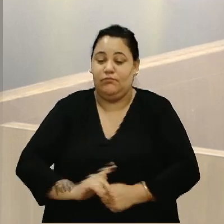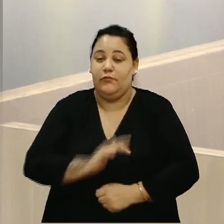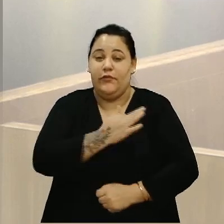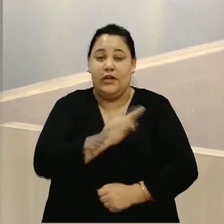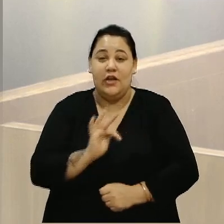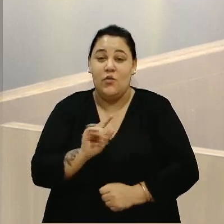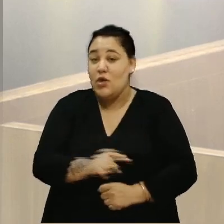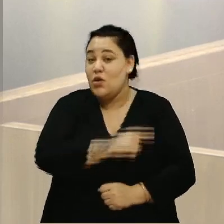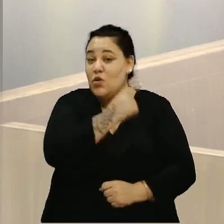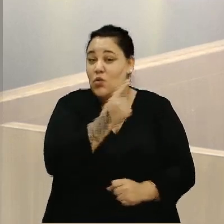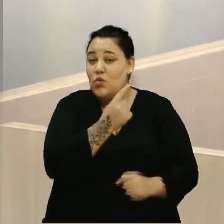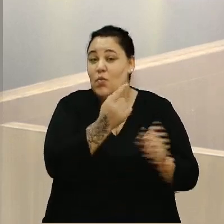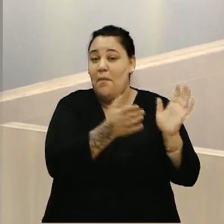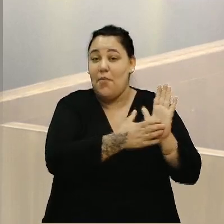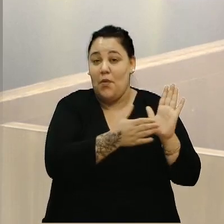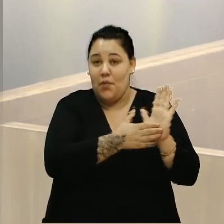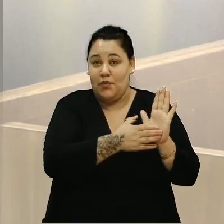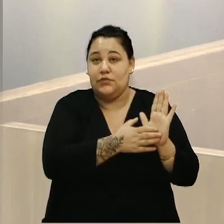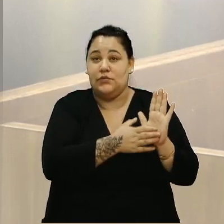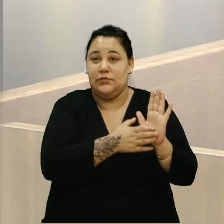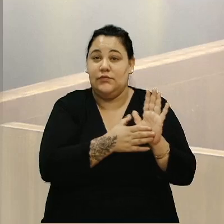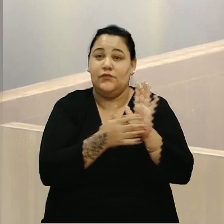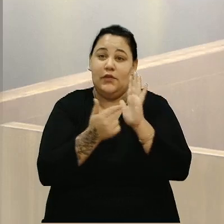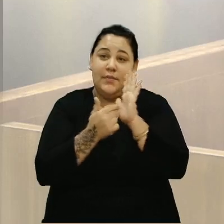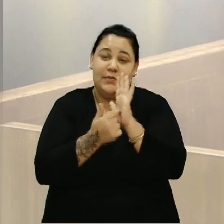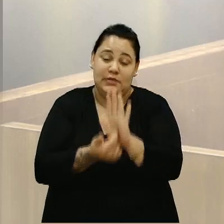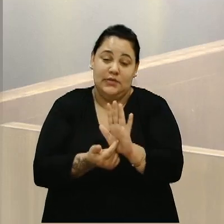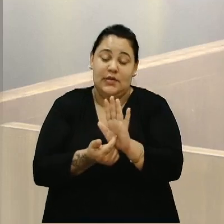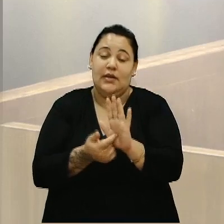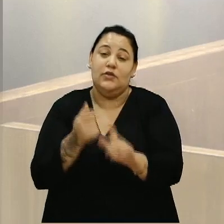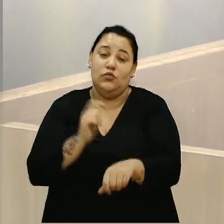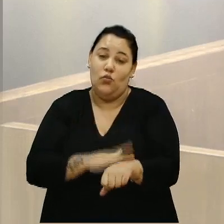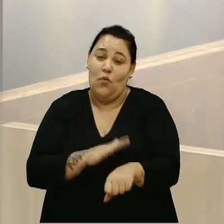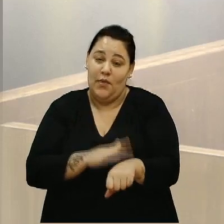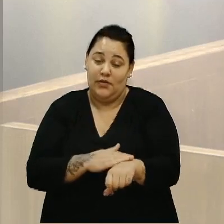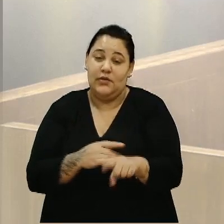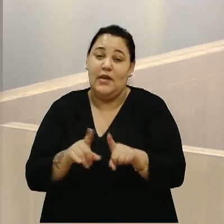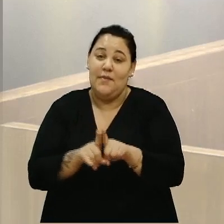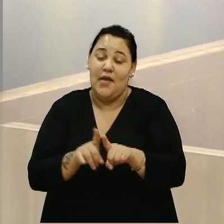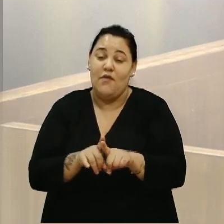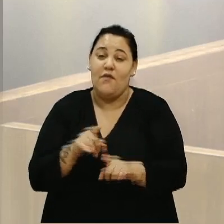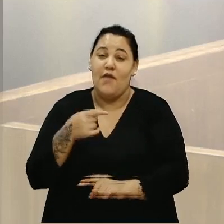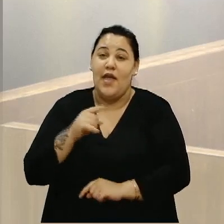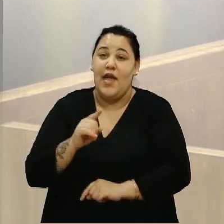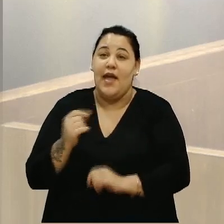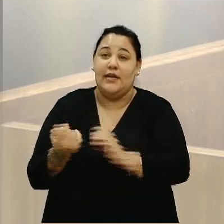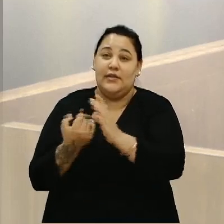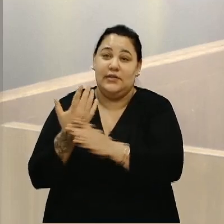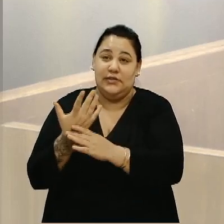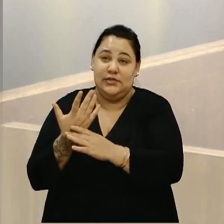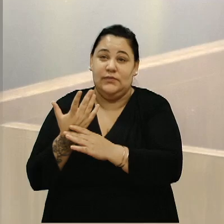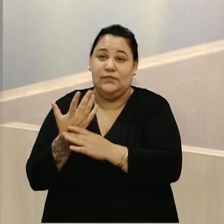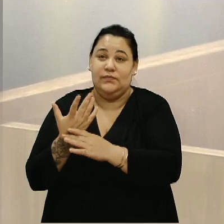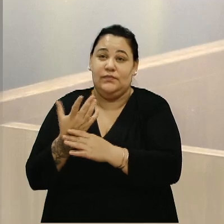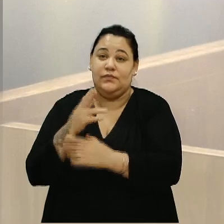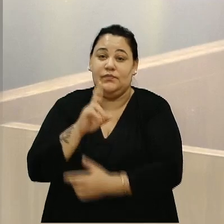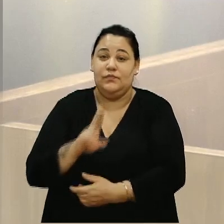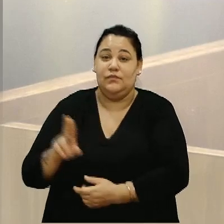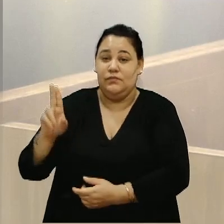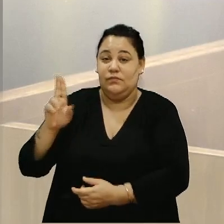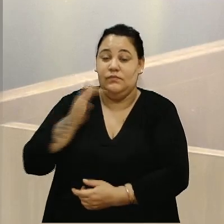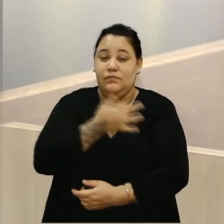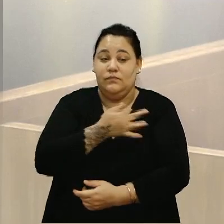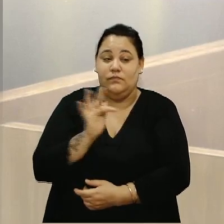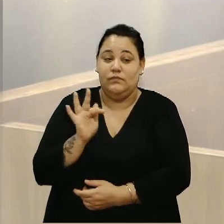dessas propostas que foi apresentada naquele momento foi a criação de uma universidade federal